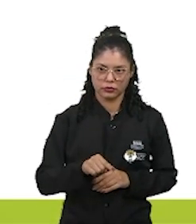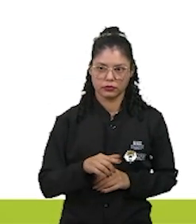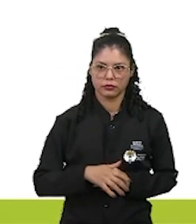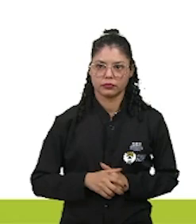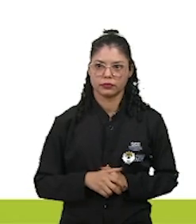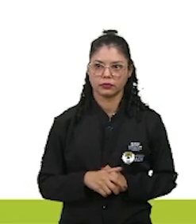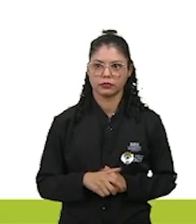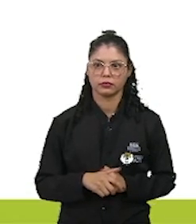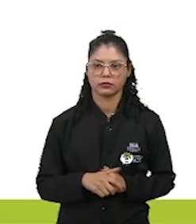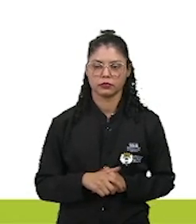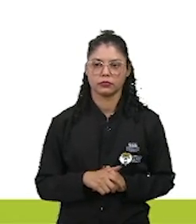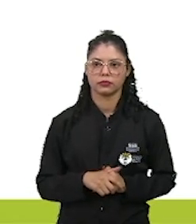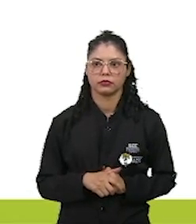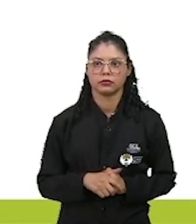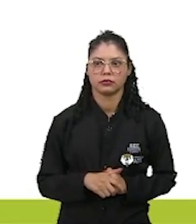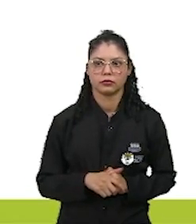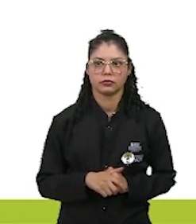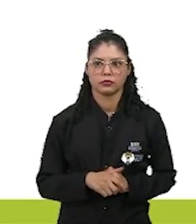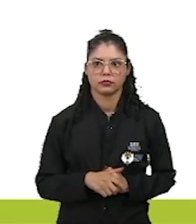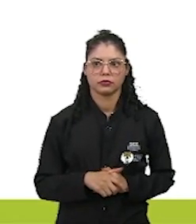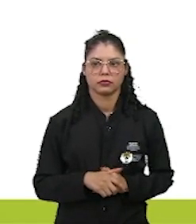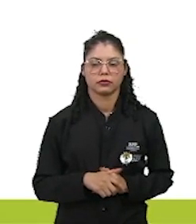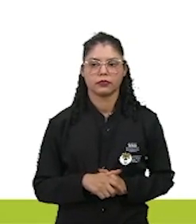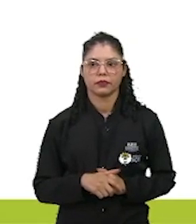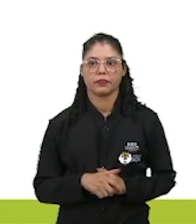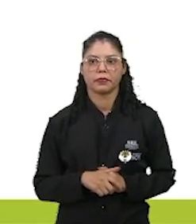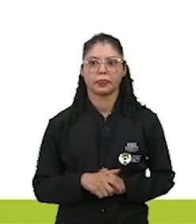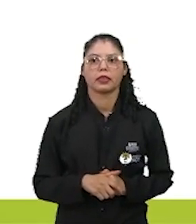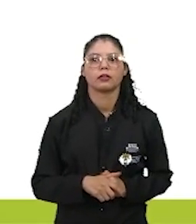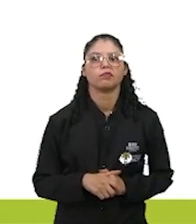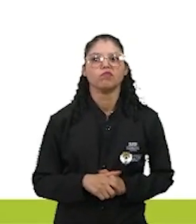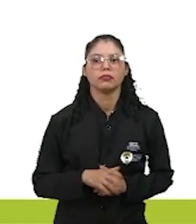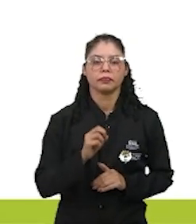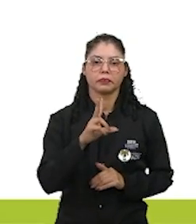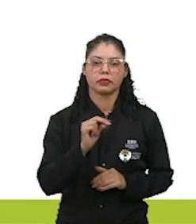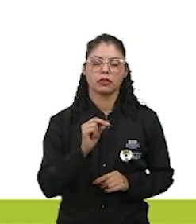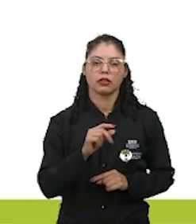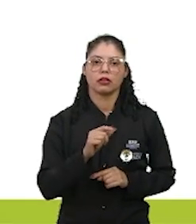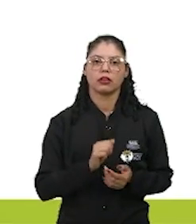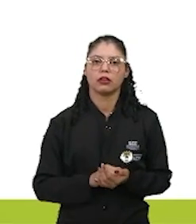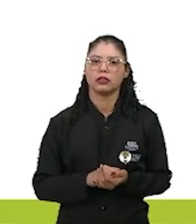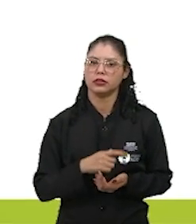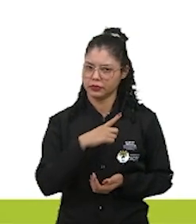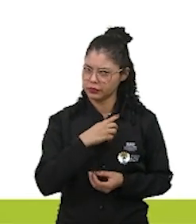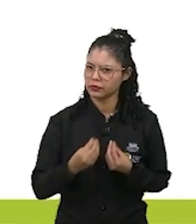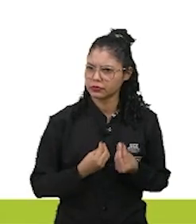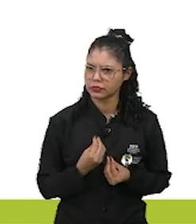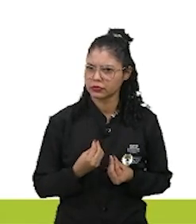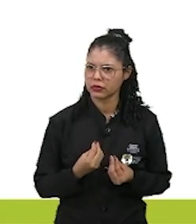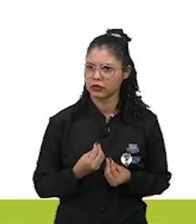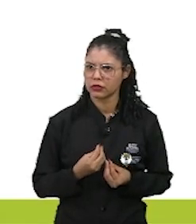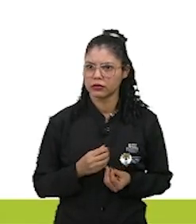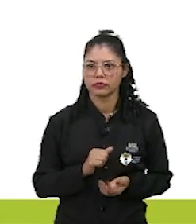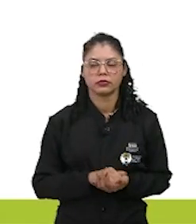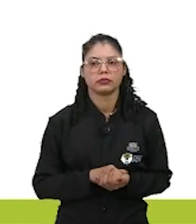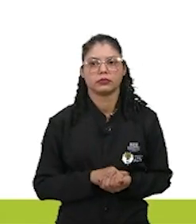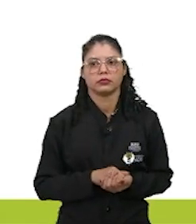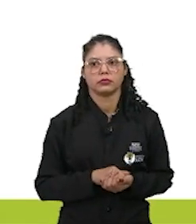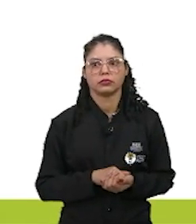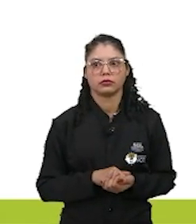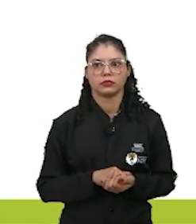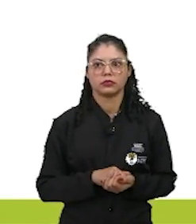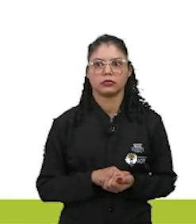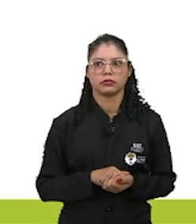ou seja, final, que é quinhentão, né? Quinhentão aí, ó. Menos o inicial, que é